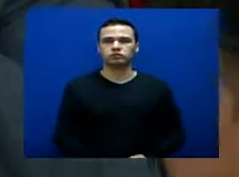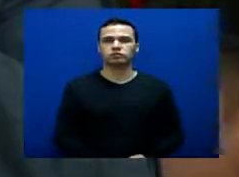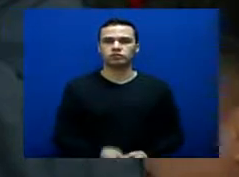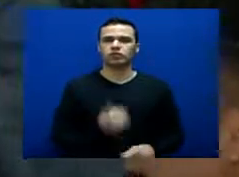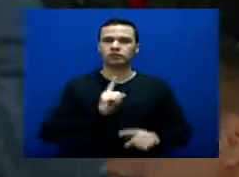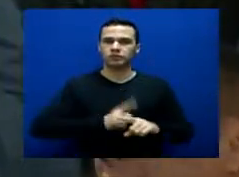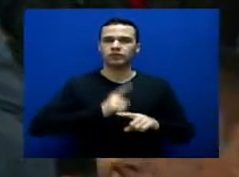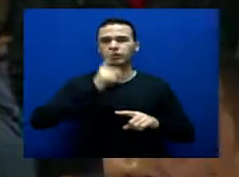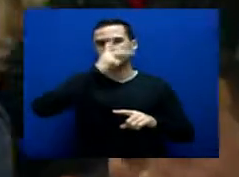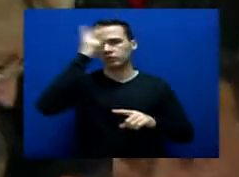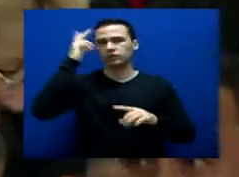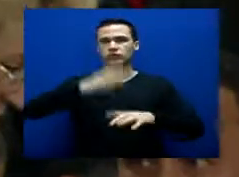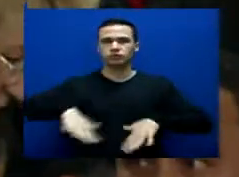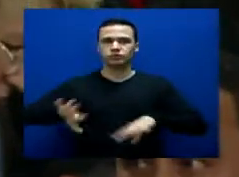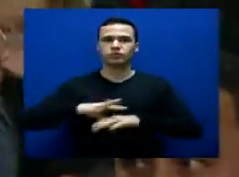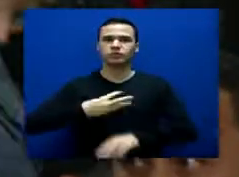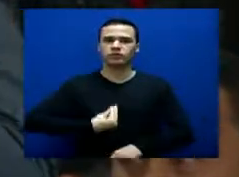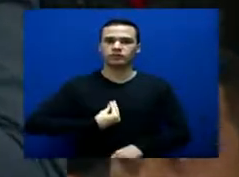Porque